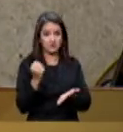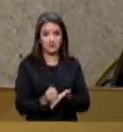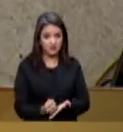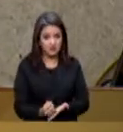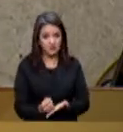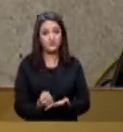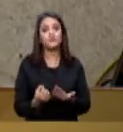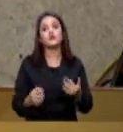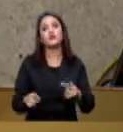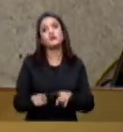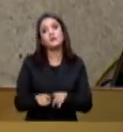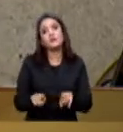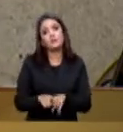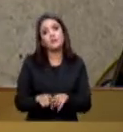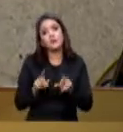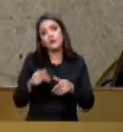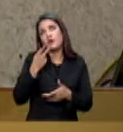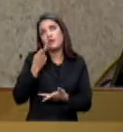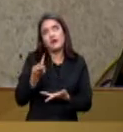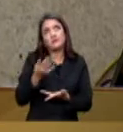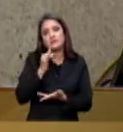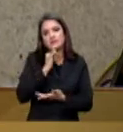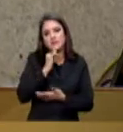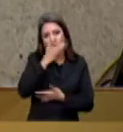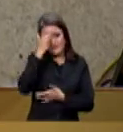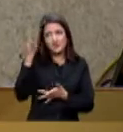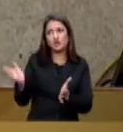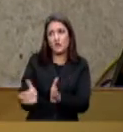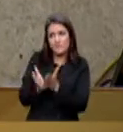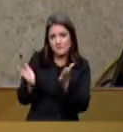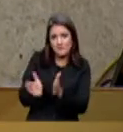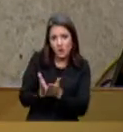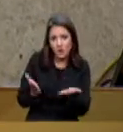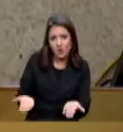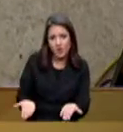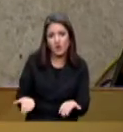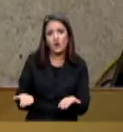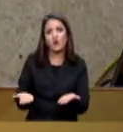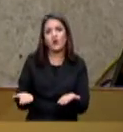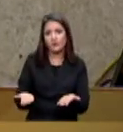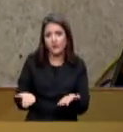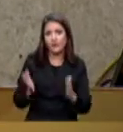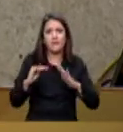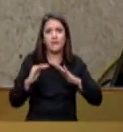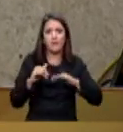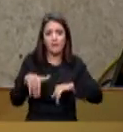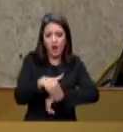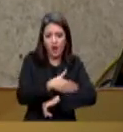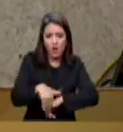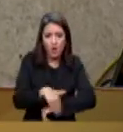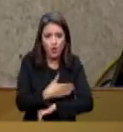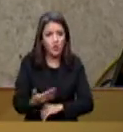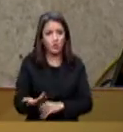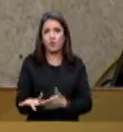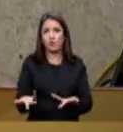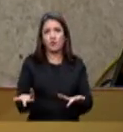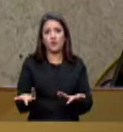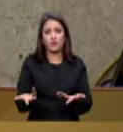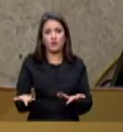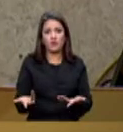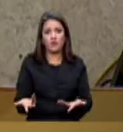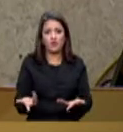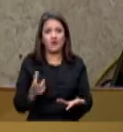dizer que uma pessoa pobre, carente, morador de rua, que não tem escolhas,